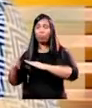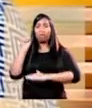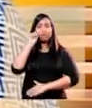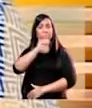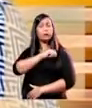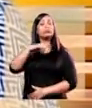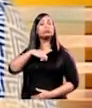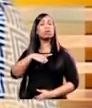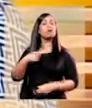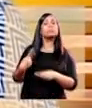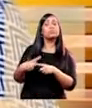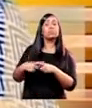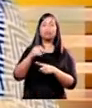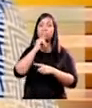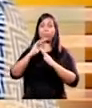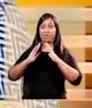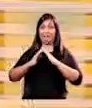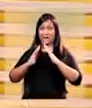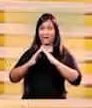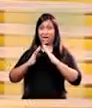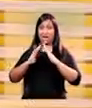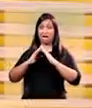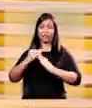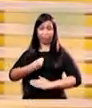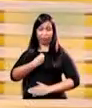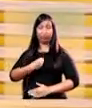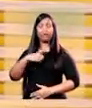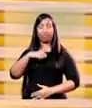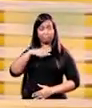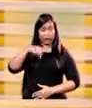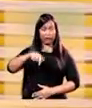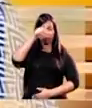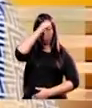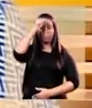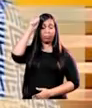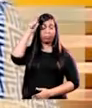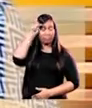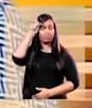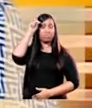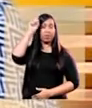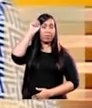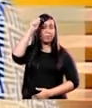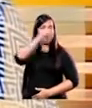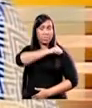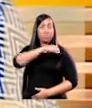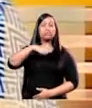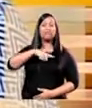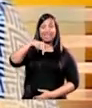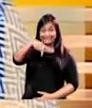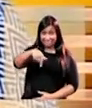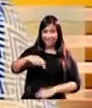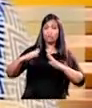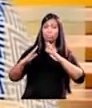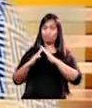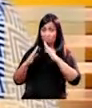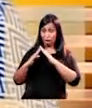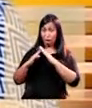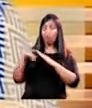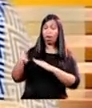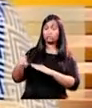do Rio Preto se dá por casas-lares, né? Então, no município nós temos 7 casas-lares ativas,